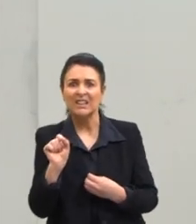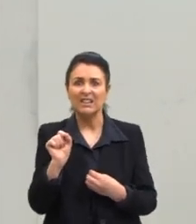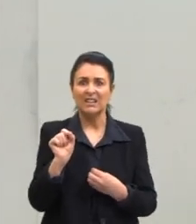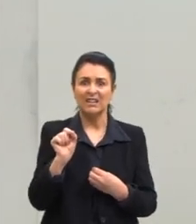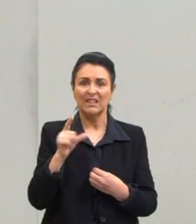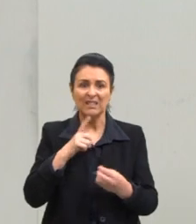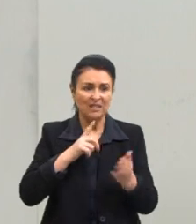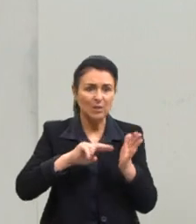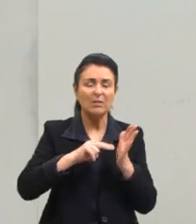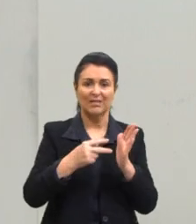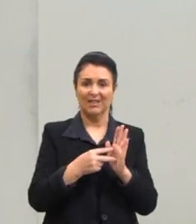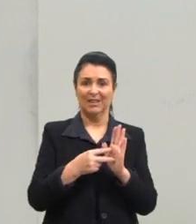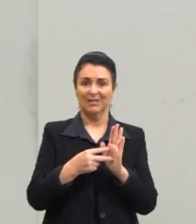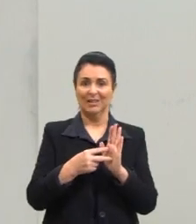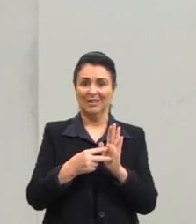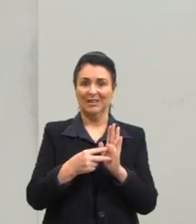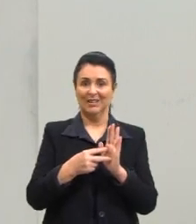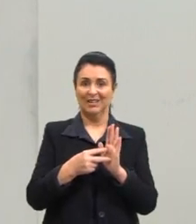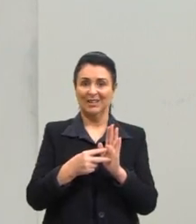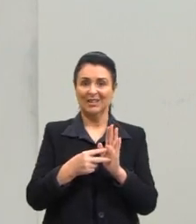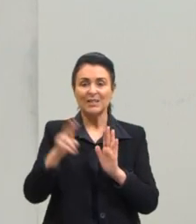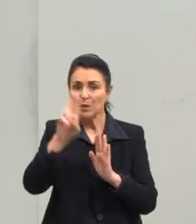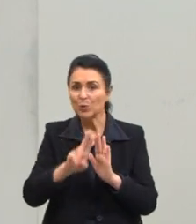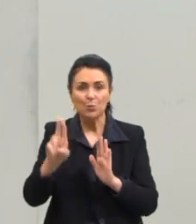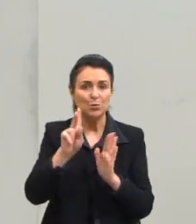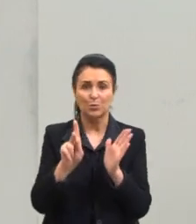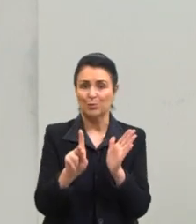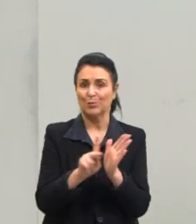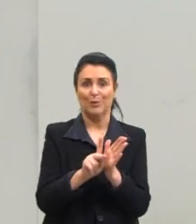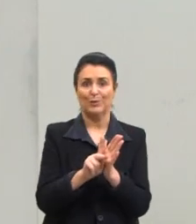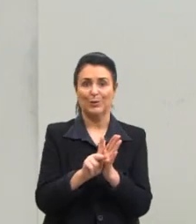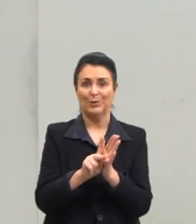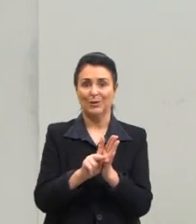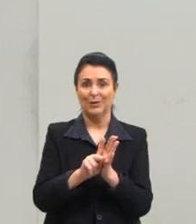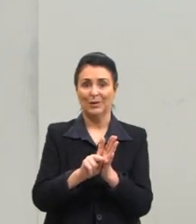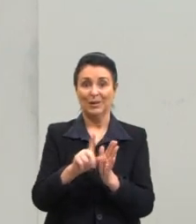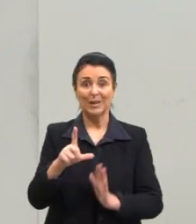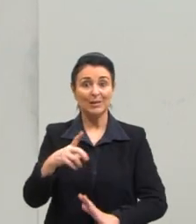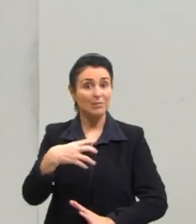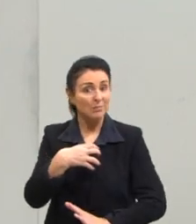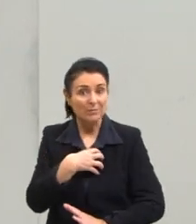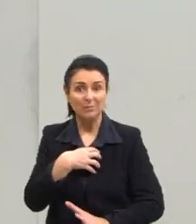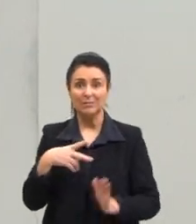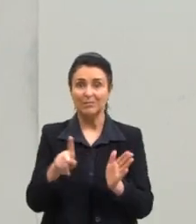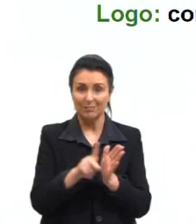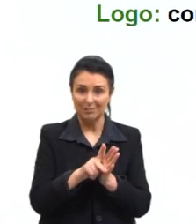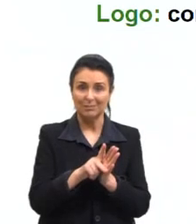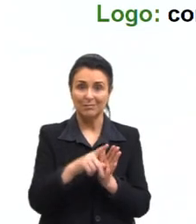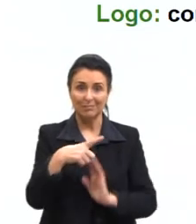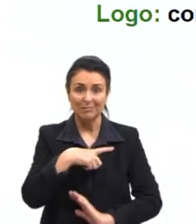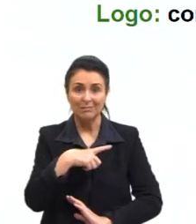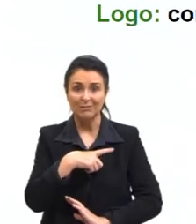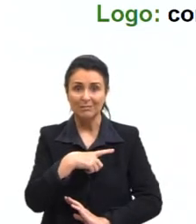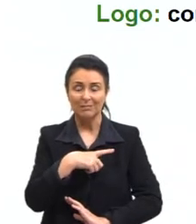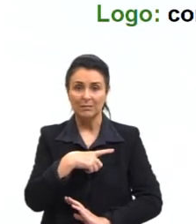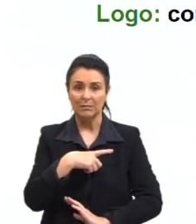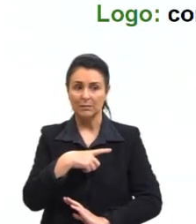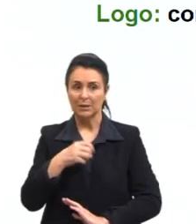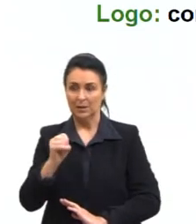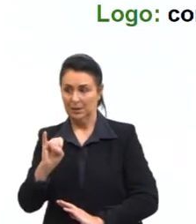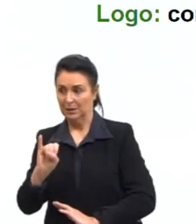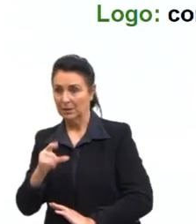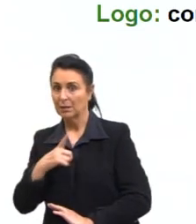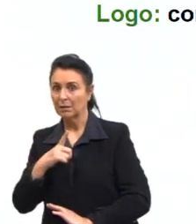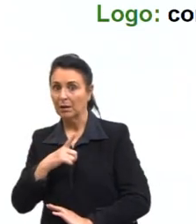eles têm uma identidade cada um desses conectores tem uma semântica própria Então se tem eu